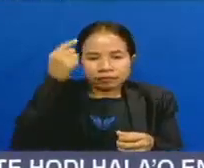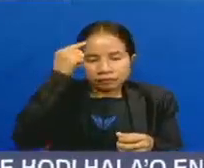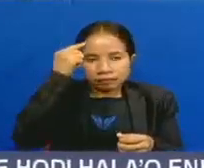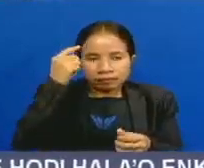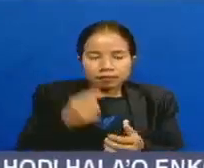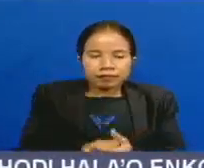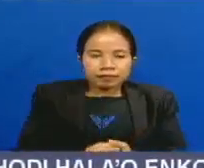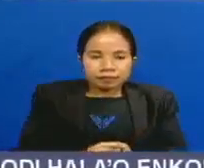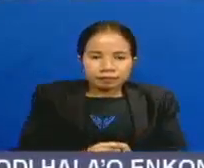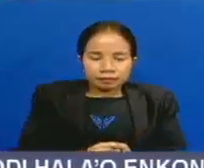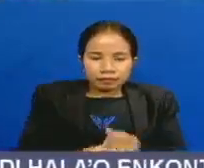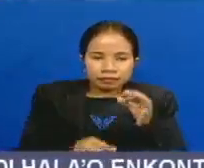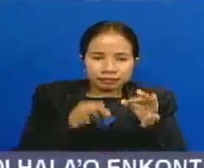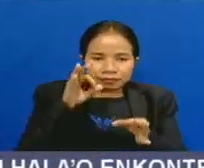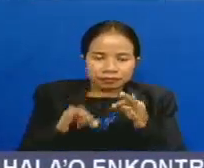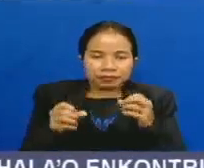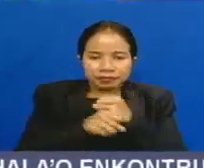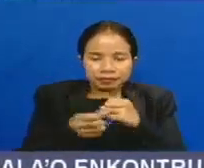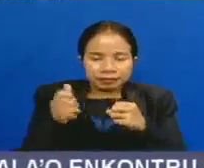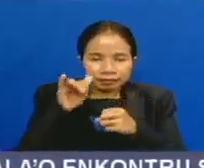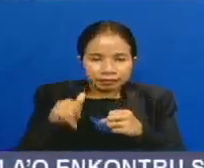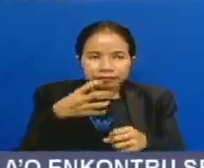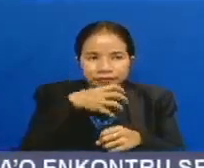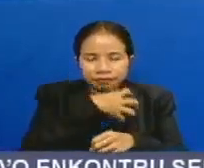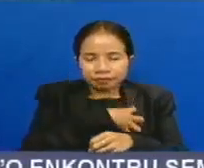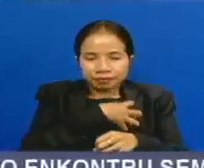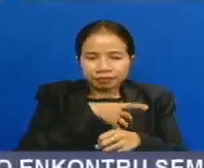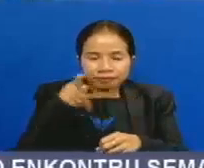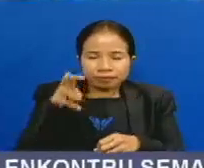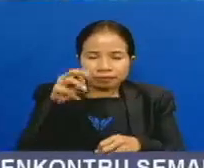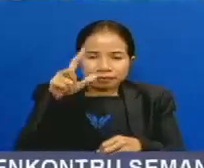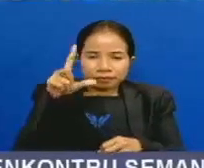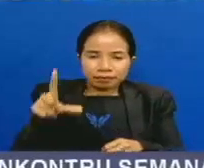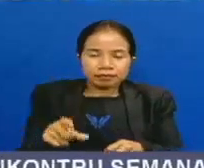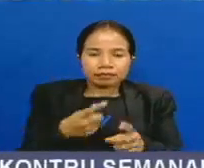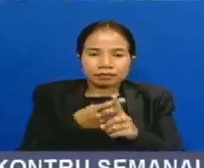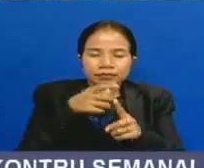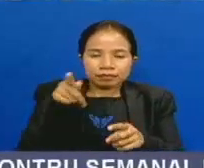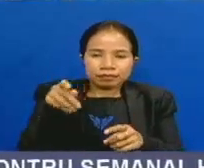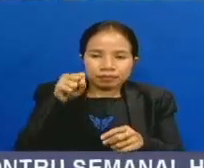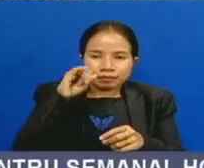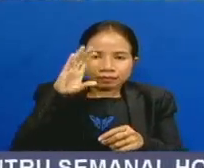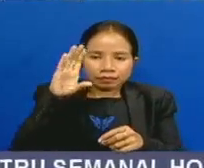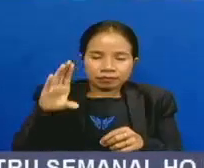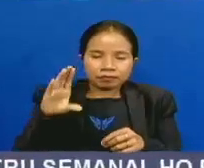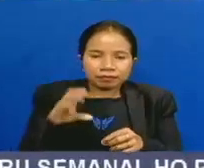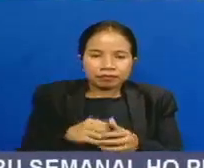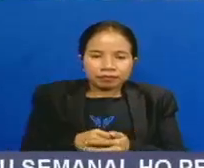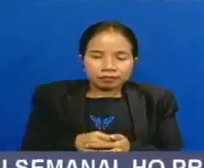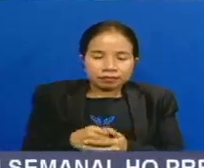rentoos. Entretanto, suspeito Hirakne, Polícia Nacional Timor-Leste, e o Departamento de Investigação